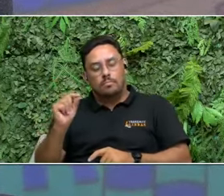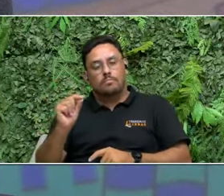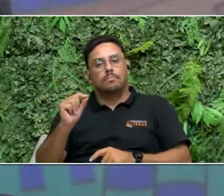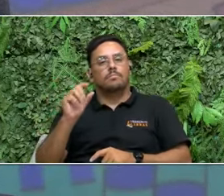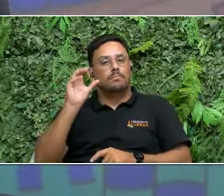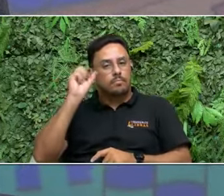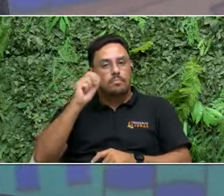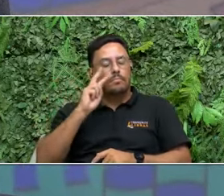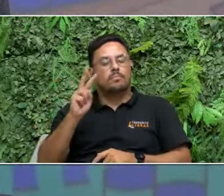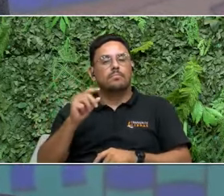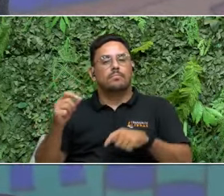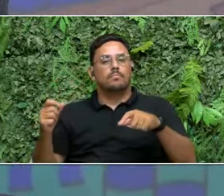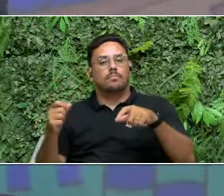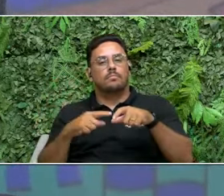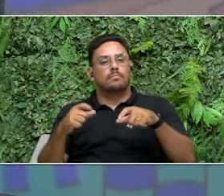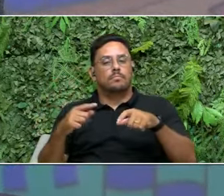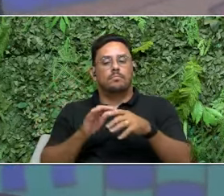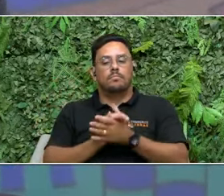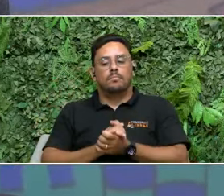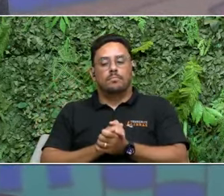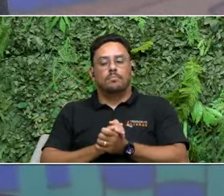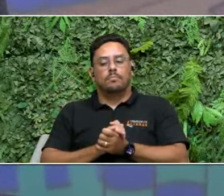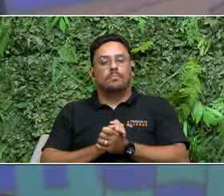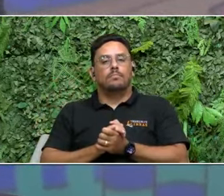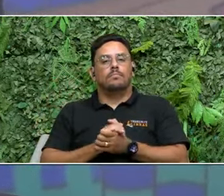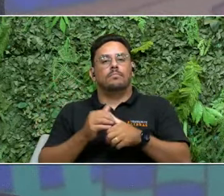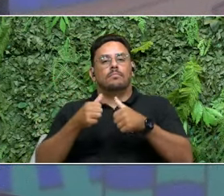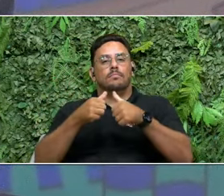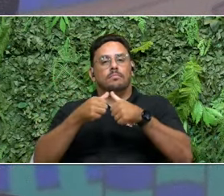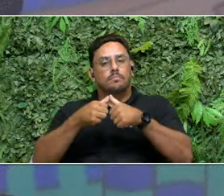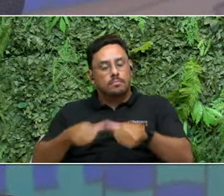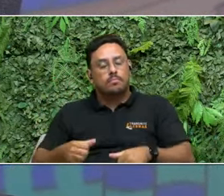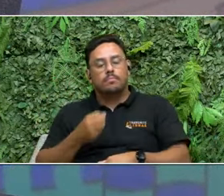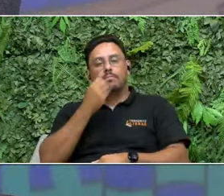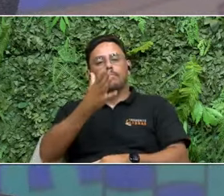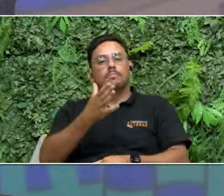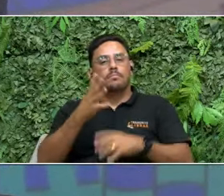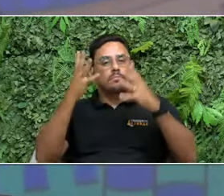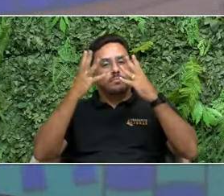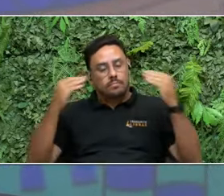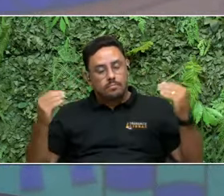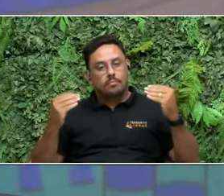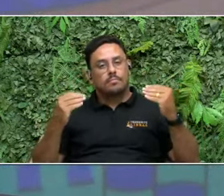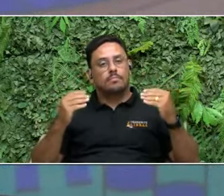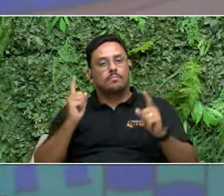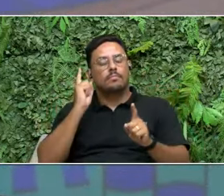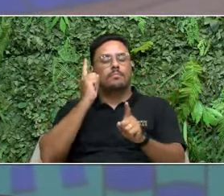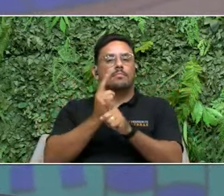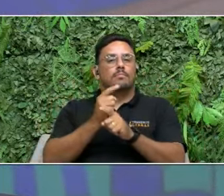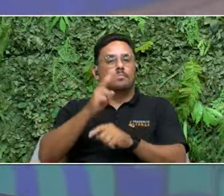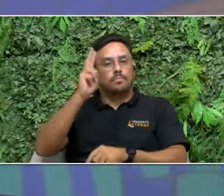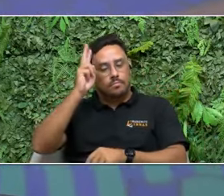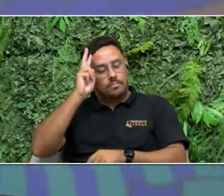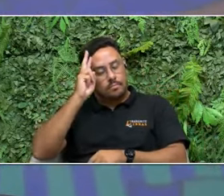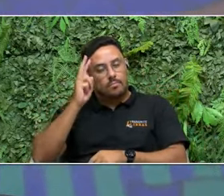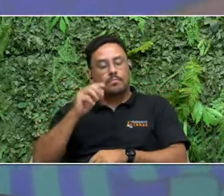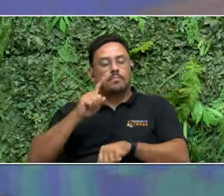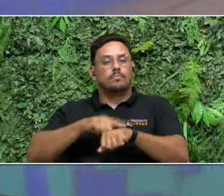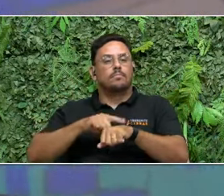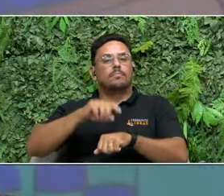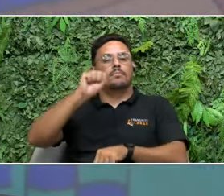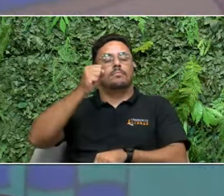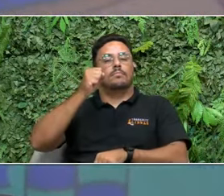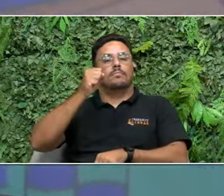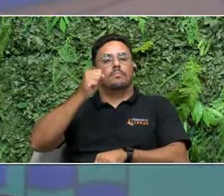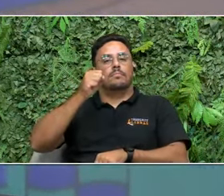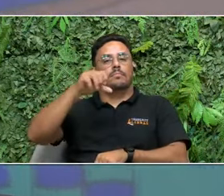ouvindo os gols da partida fiquem bem Fiquem tranquilos e a gente se vê na segunda-feira 8 horas da manhã